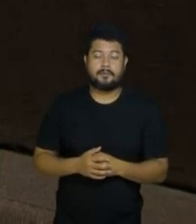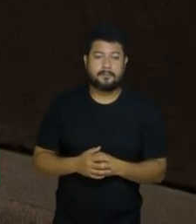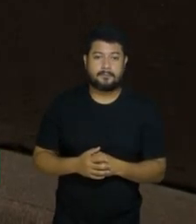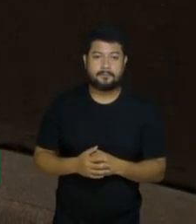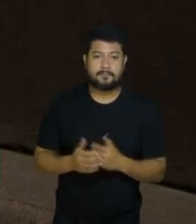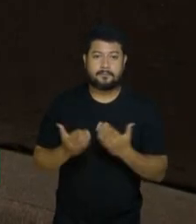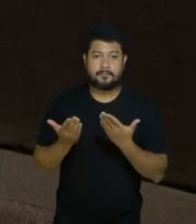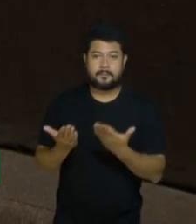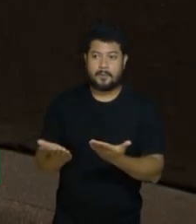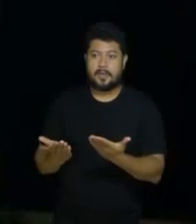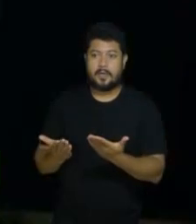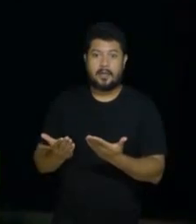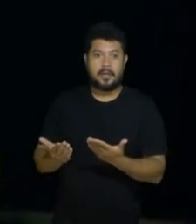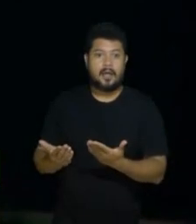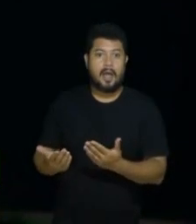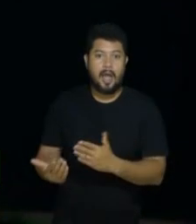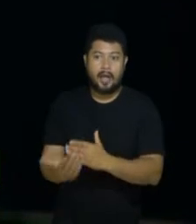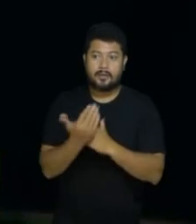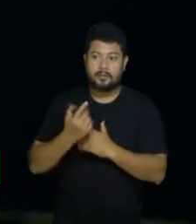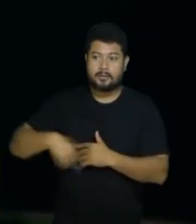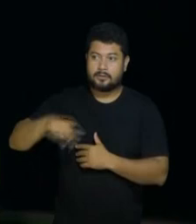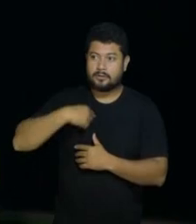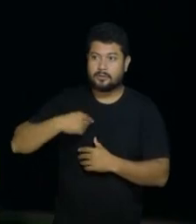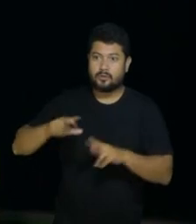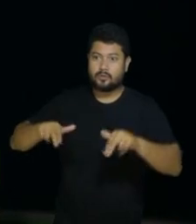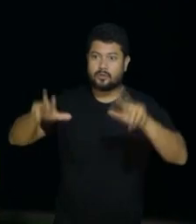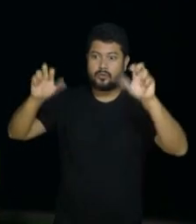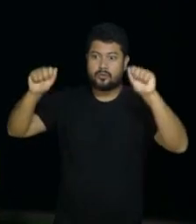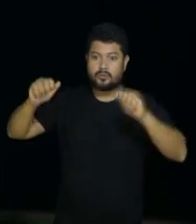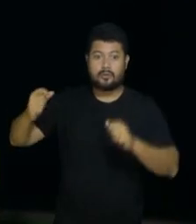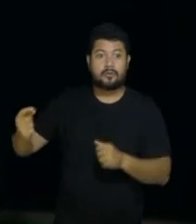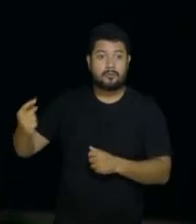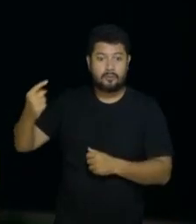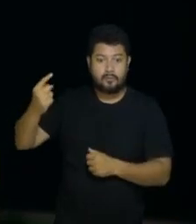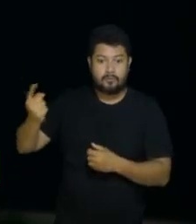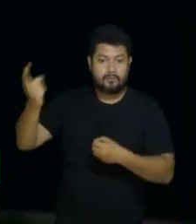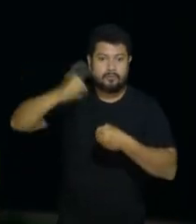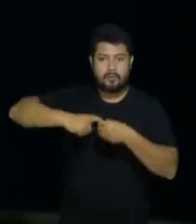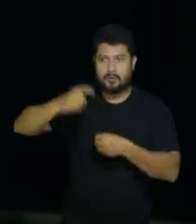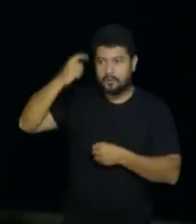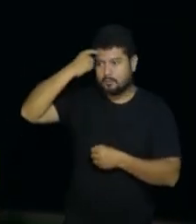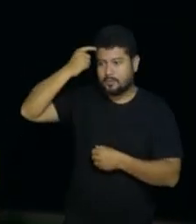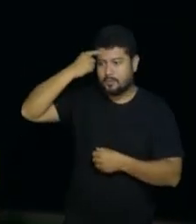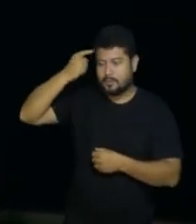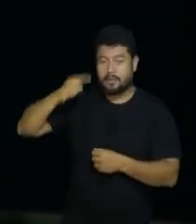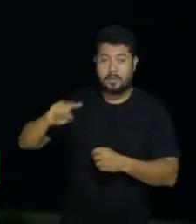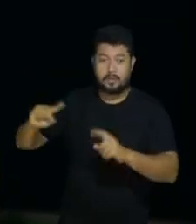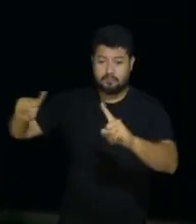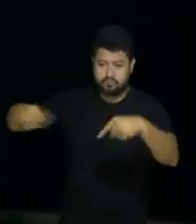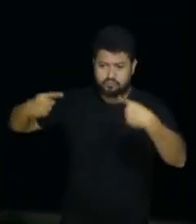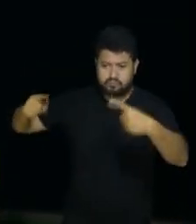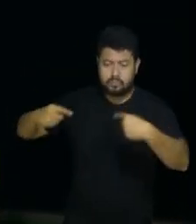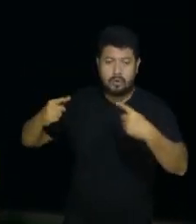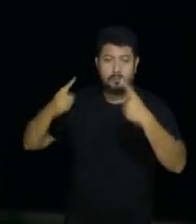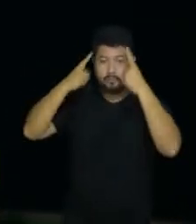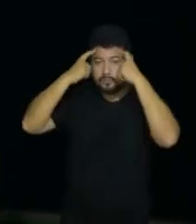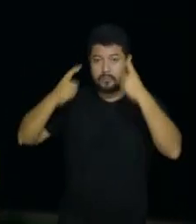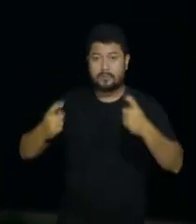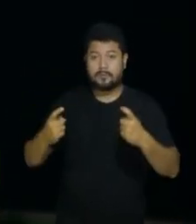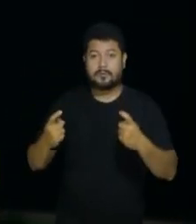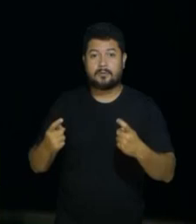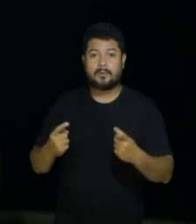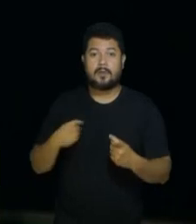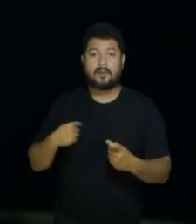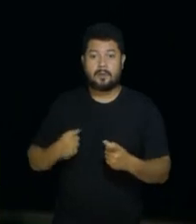nunca mais sofrer um atentado como sofreu Saudades de Blumenau. E, a partir dali, se constitui um grupo de homens